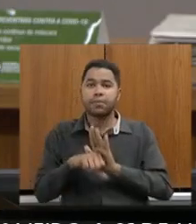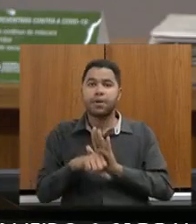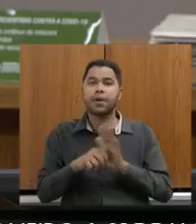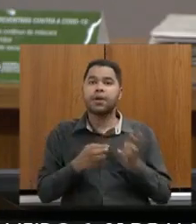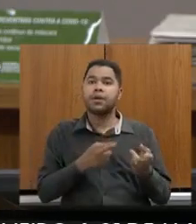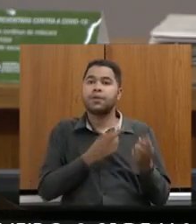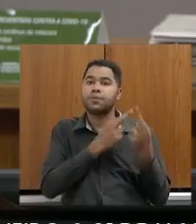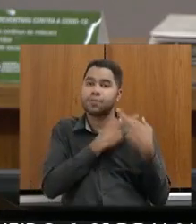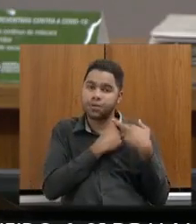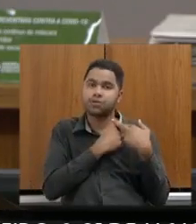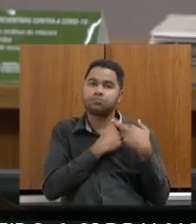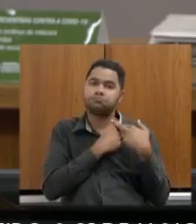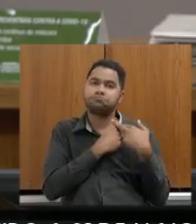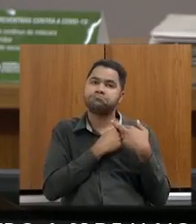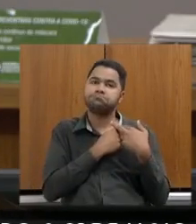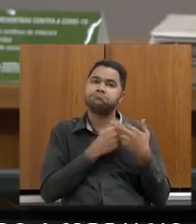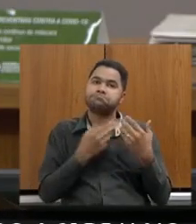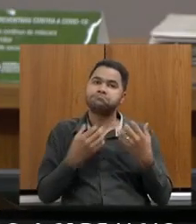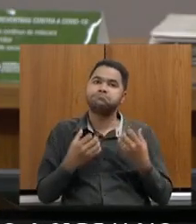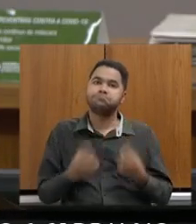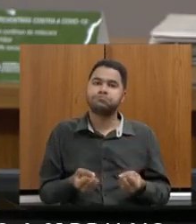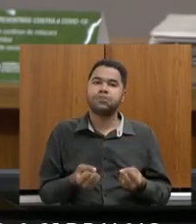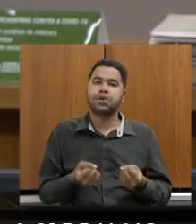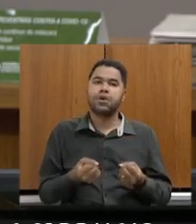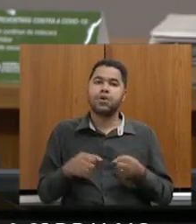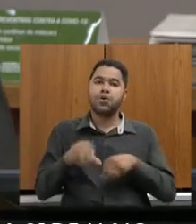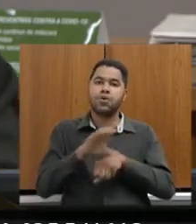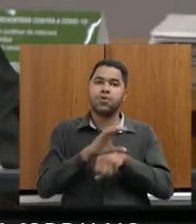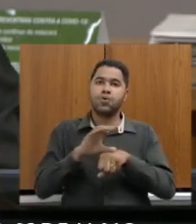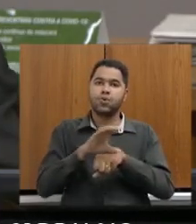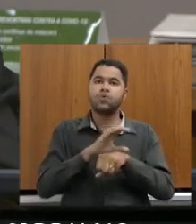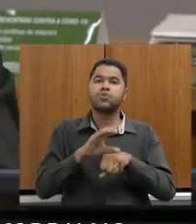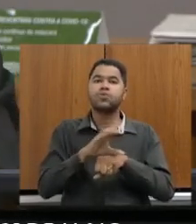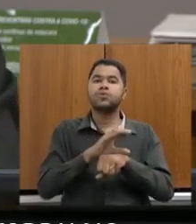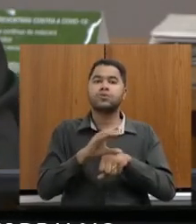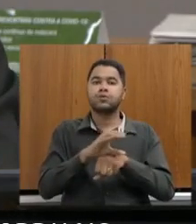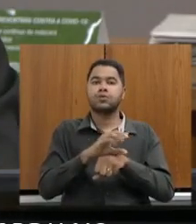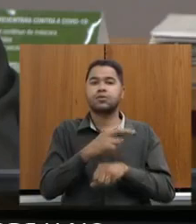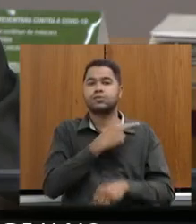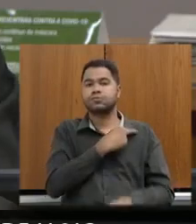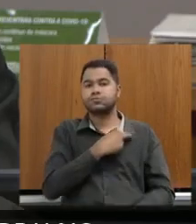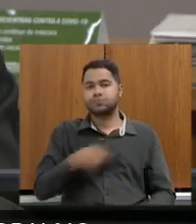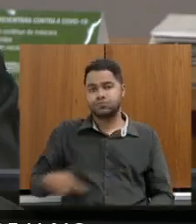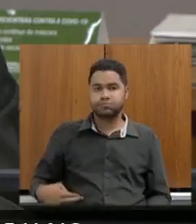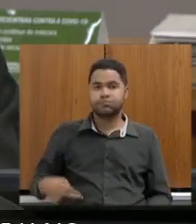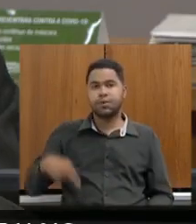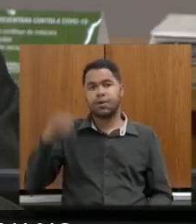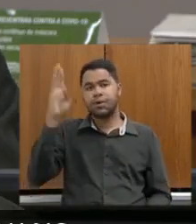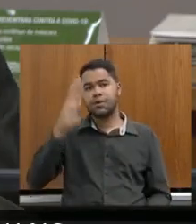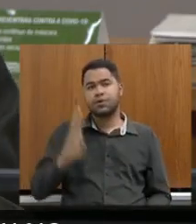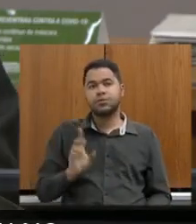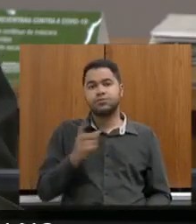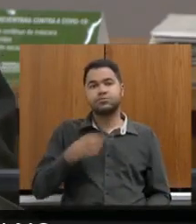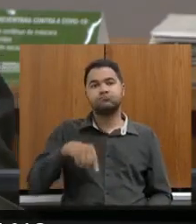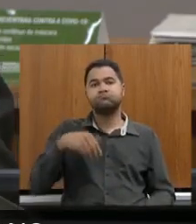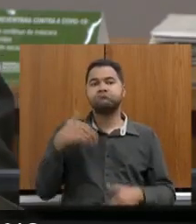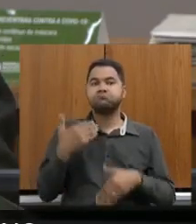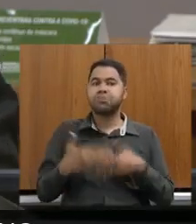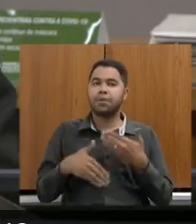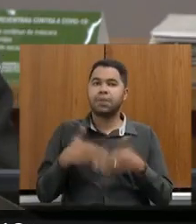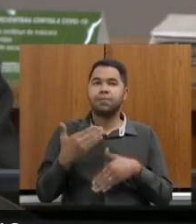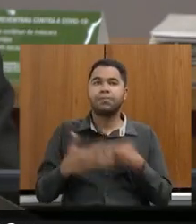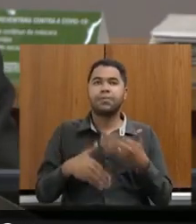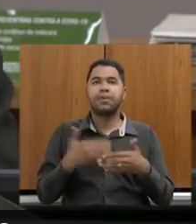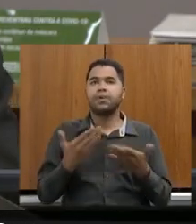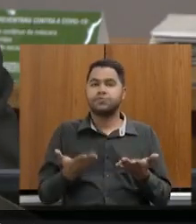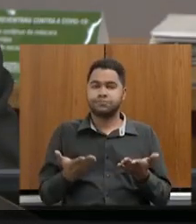esta missão nos foi outorgada pela Constituição da República e a gente desempenha com muita